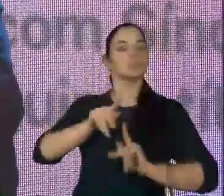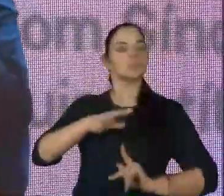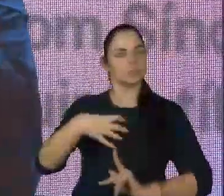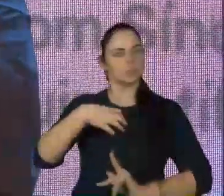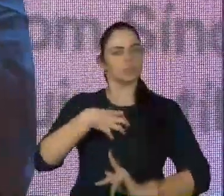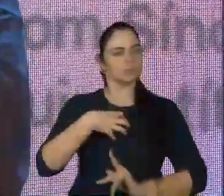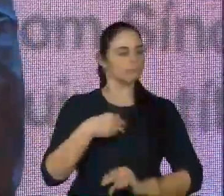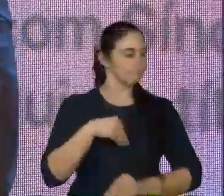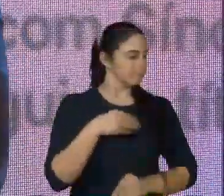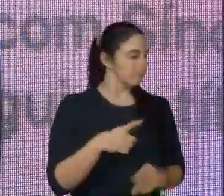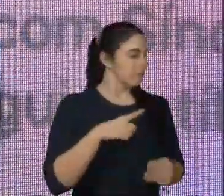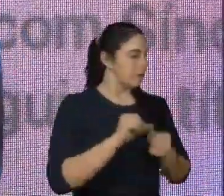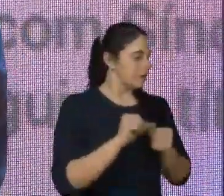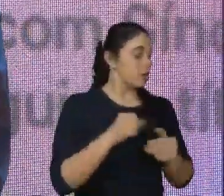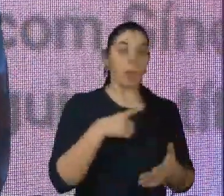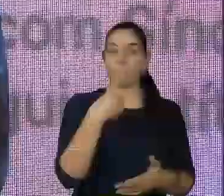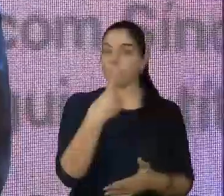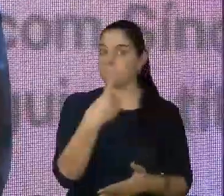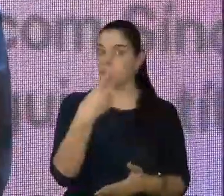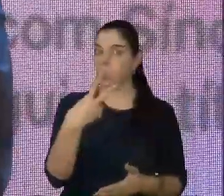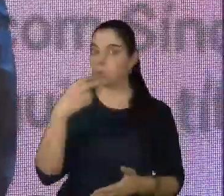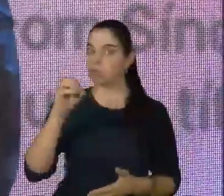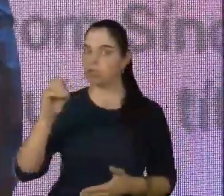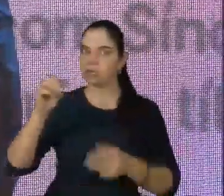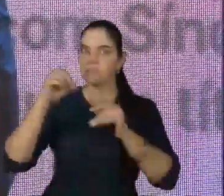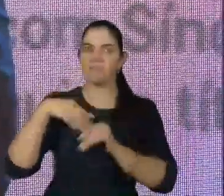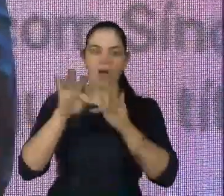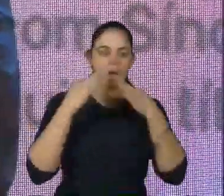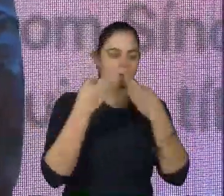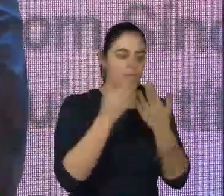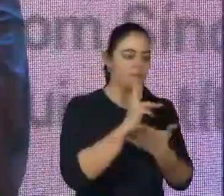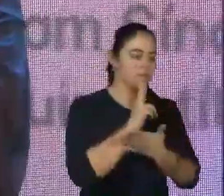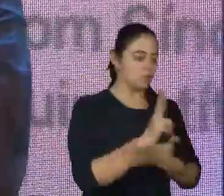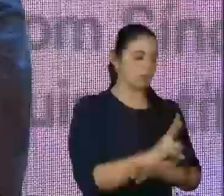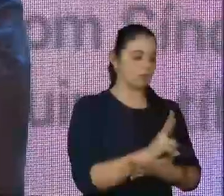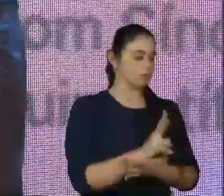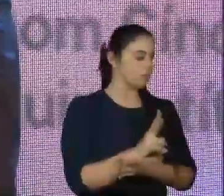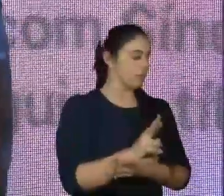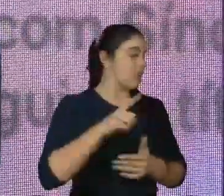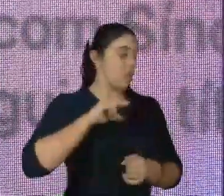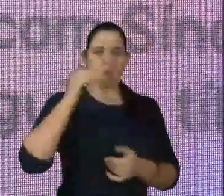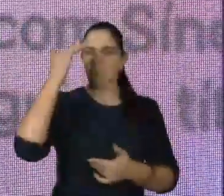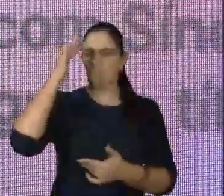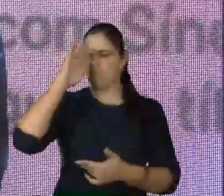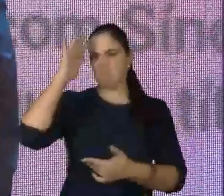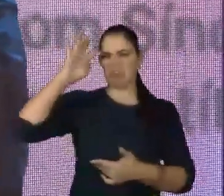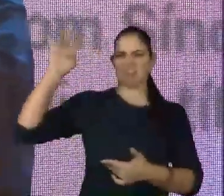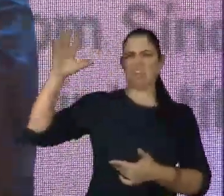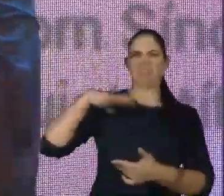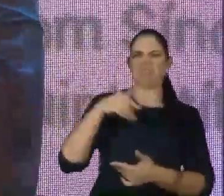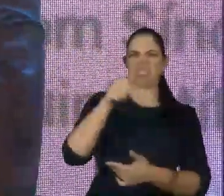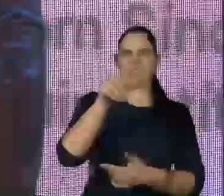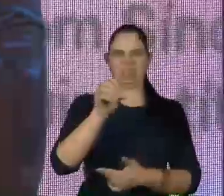comigo agora, tem essas mais de 1.200 famílias que responderam esse questionário. Eu achava que seriam 70, 80